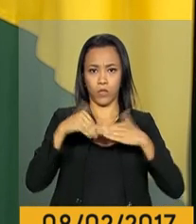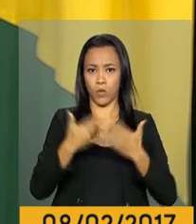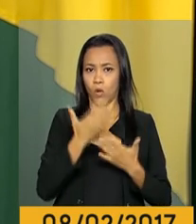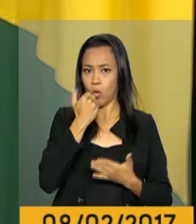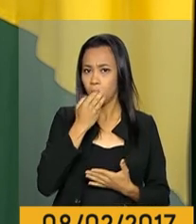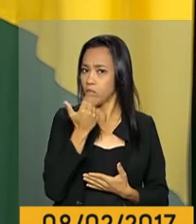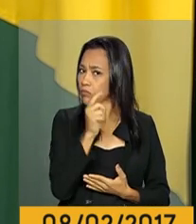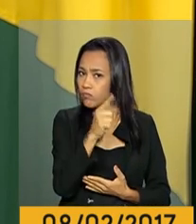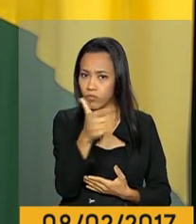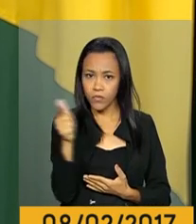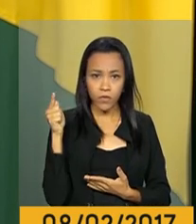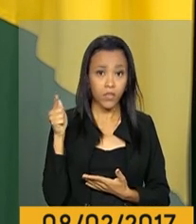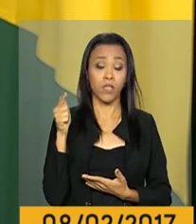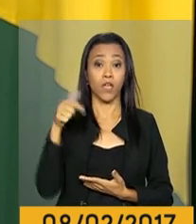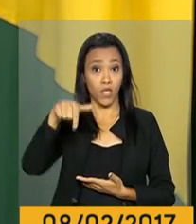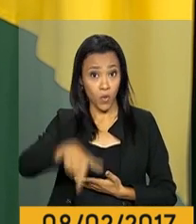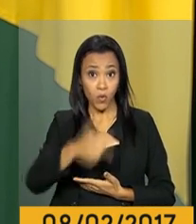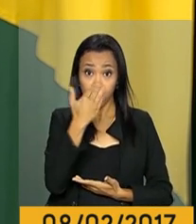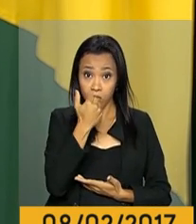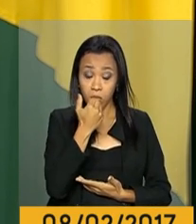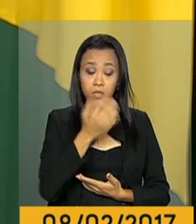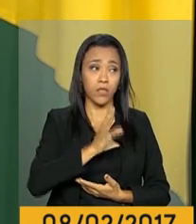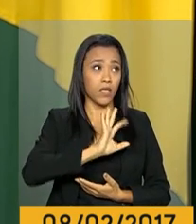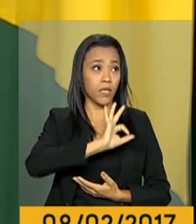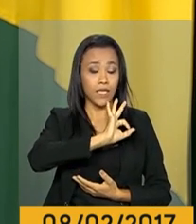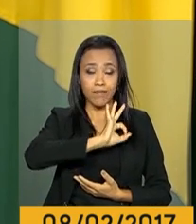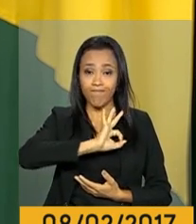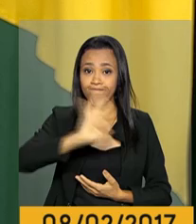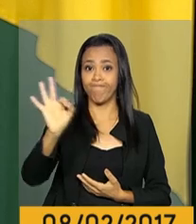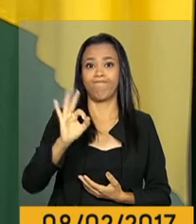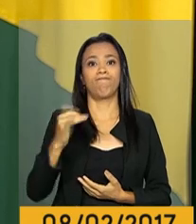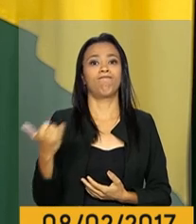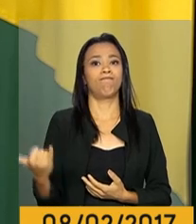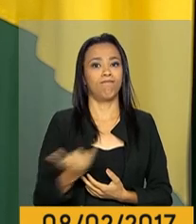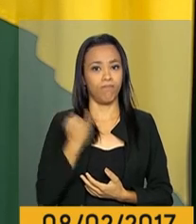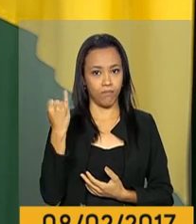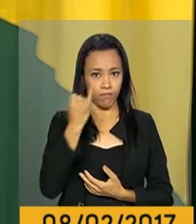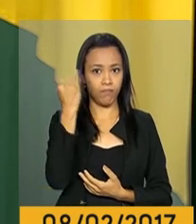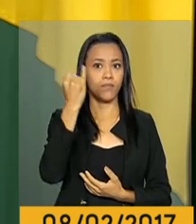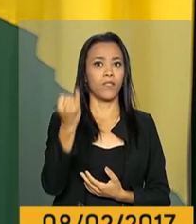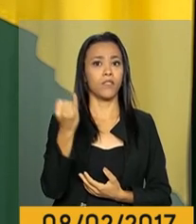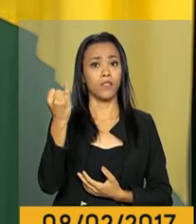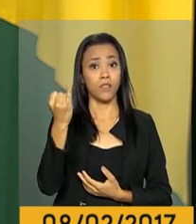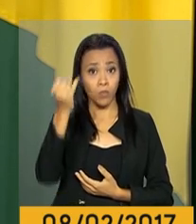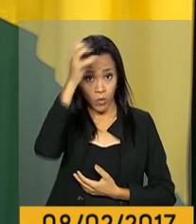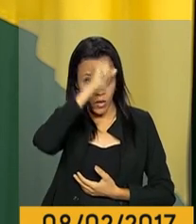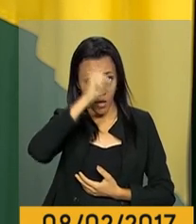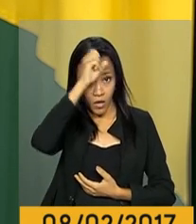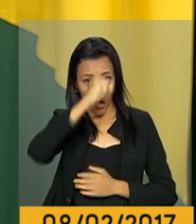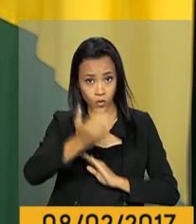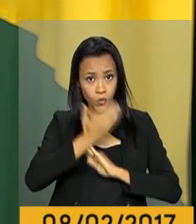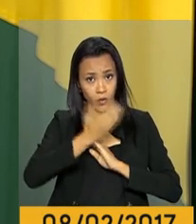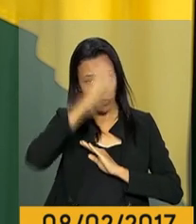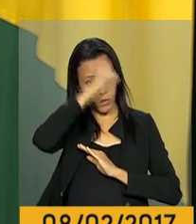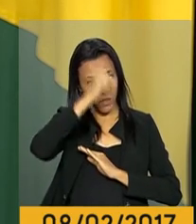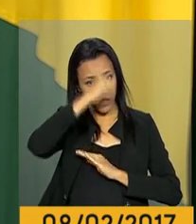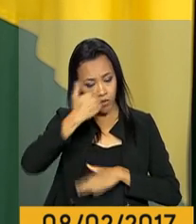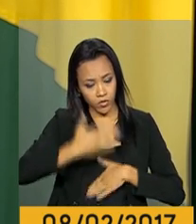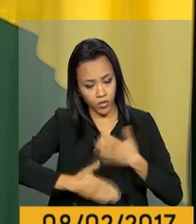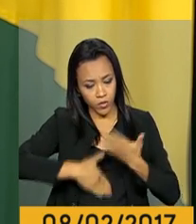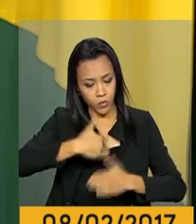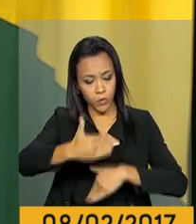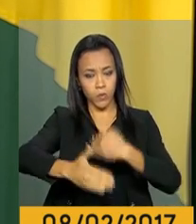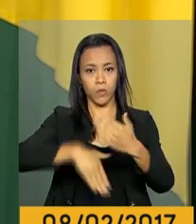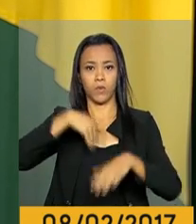é e hoje a merenda é um elemento fundamental para a educação porque